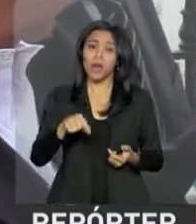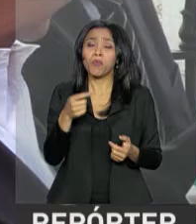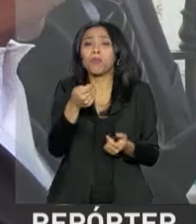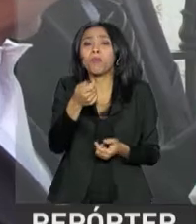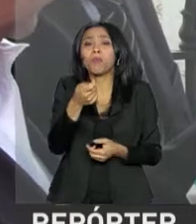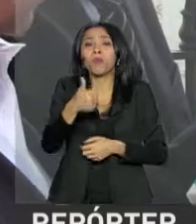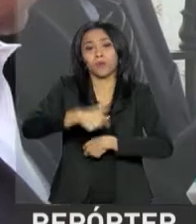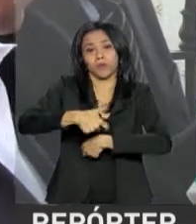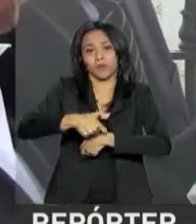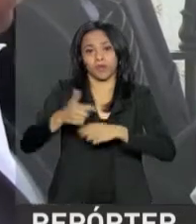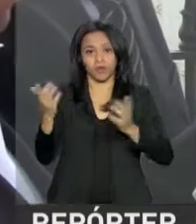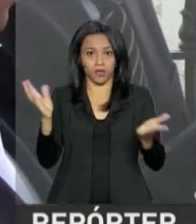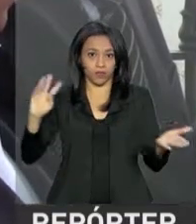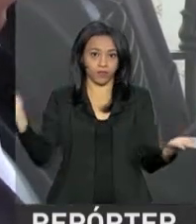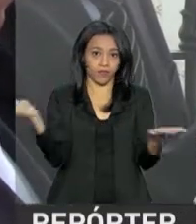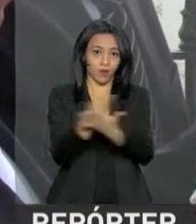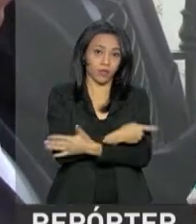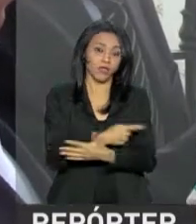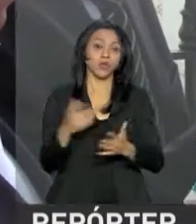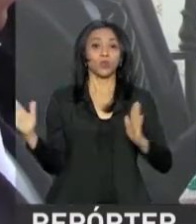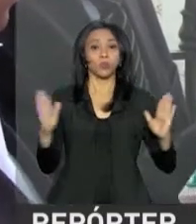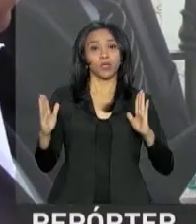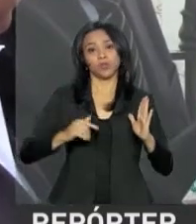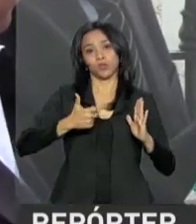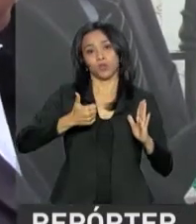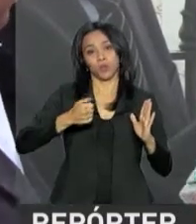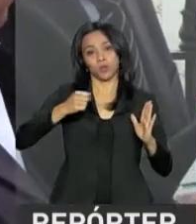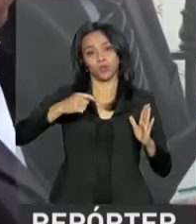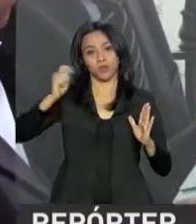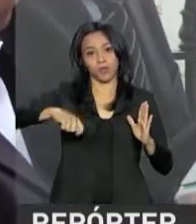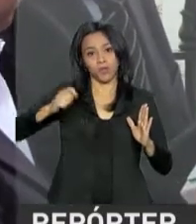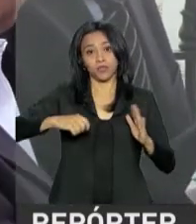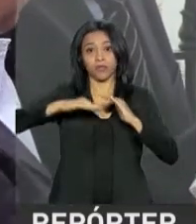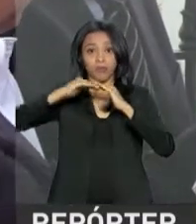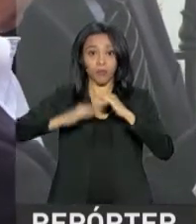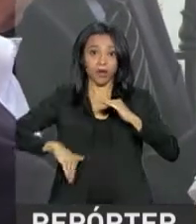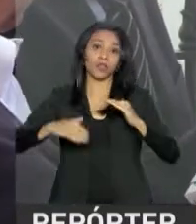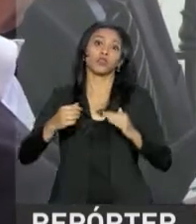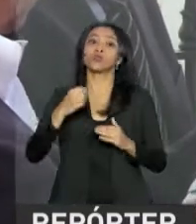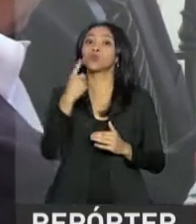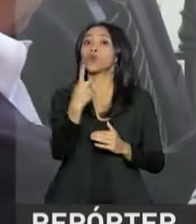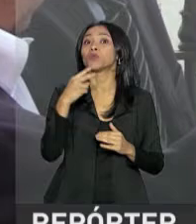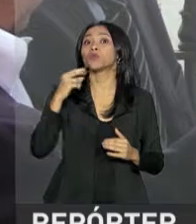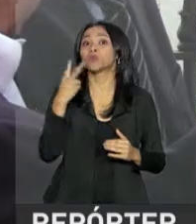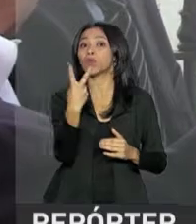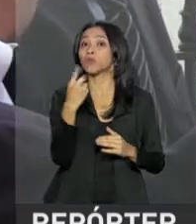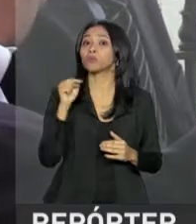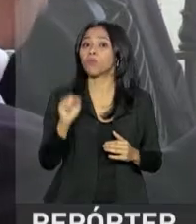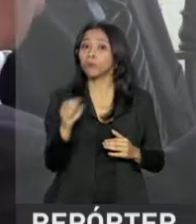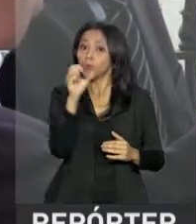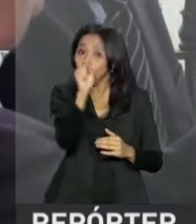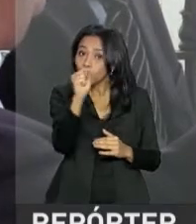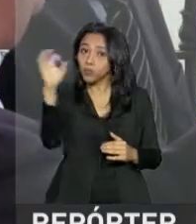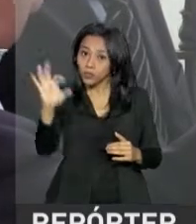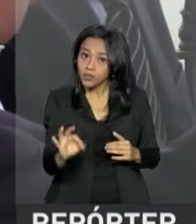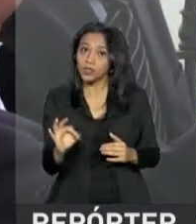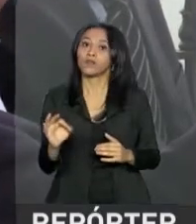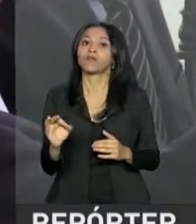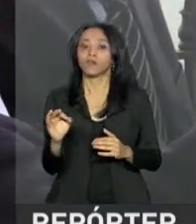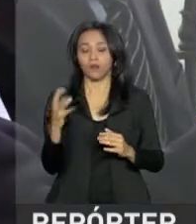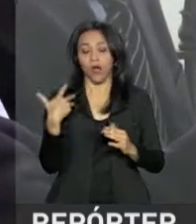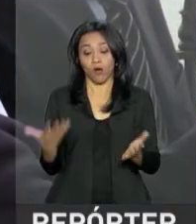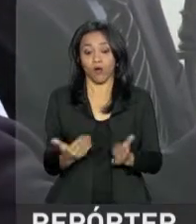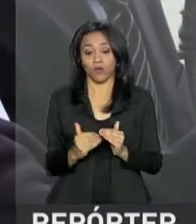temporário. A inflação em 12 meses acumulada até maio estava abaixo de 13, 2,8%. Ela vai subir